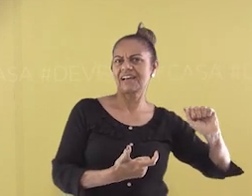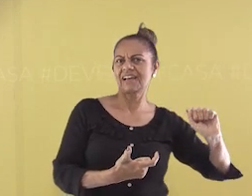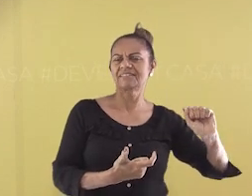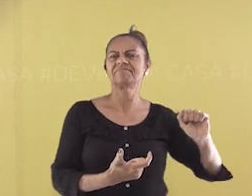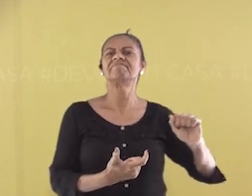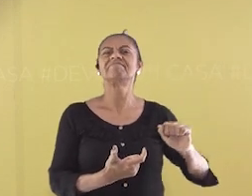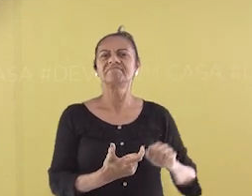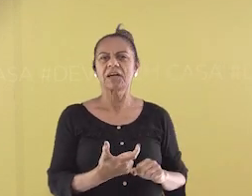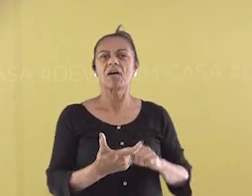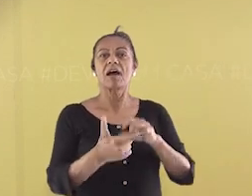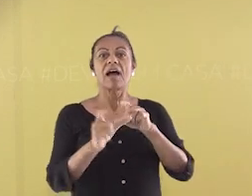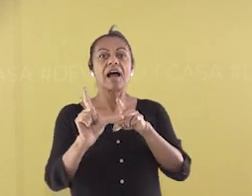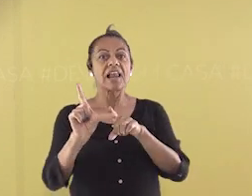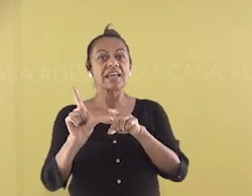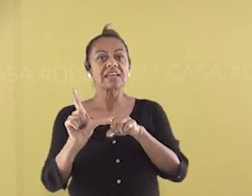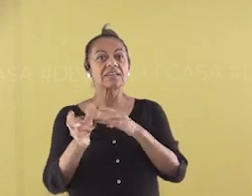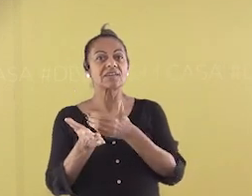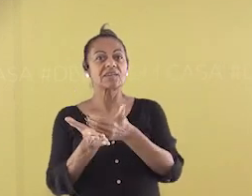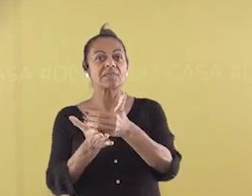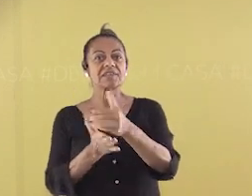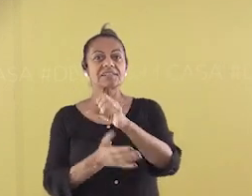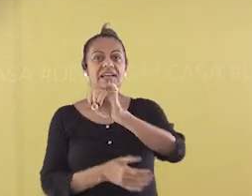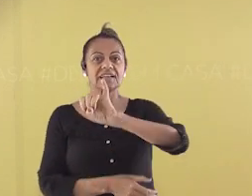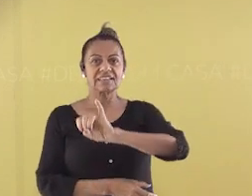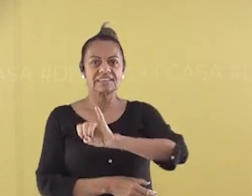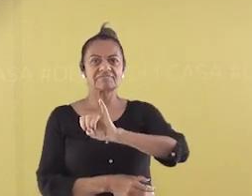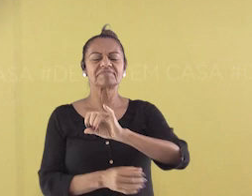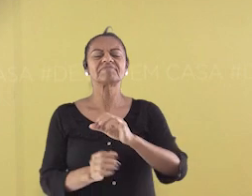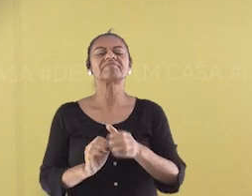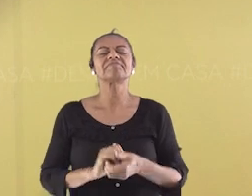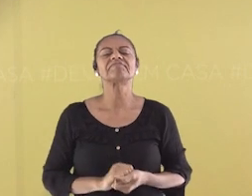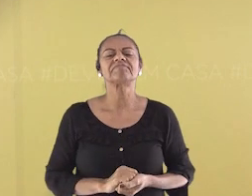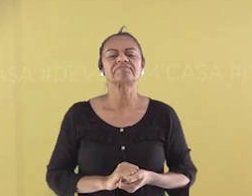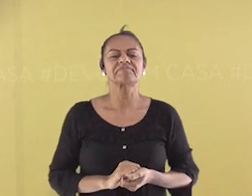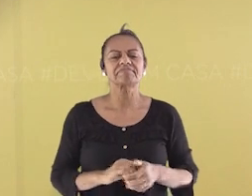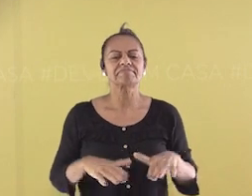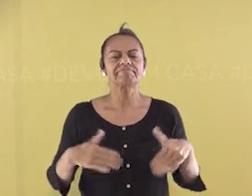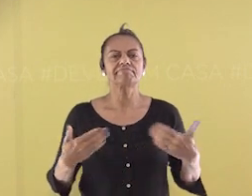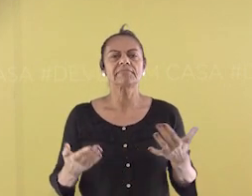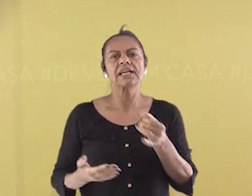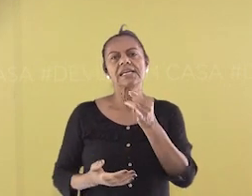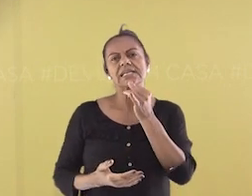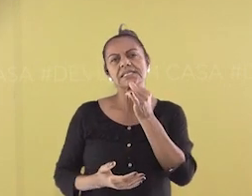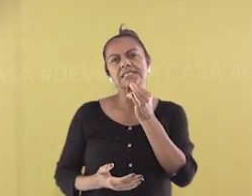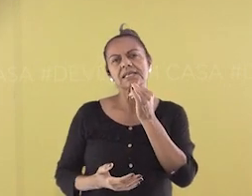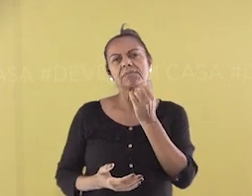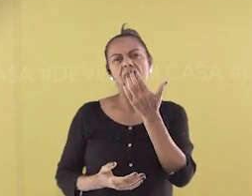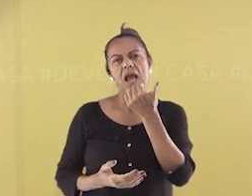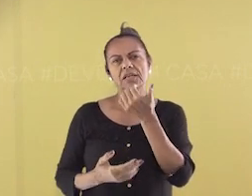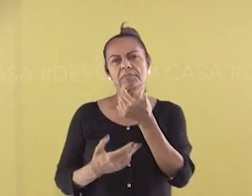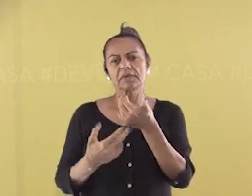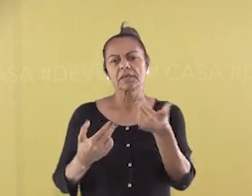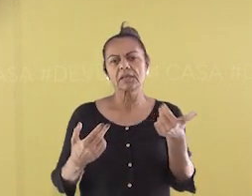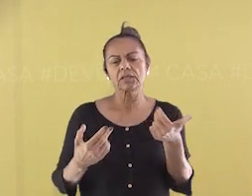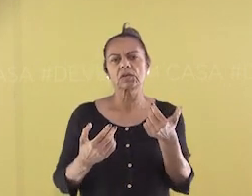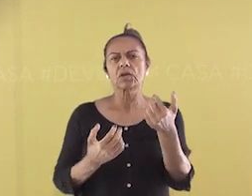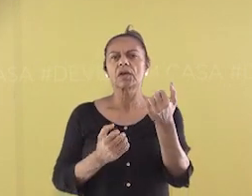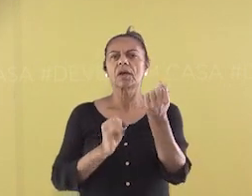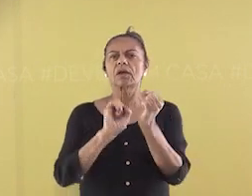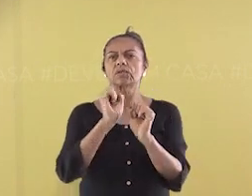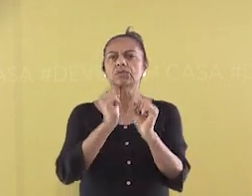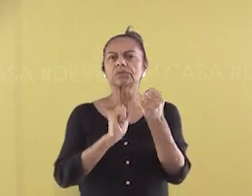Vamos entender melhor o que significa. Usaremos o exemplo de um alimento industrializado, o brigadeiro, por